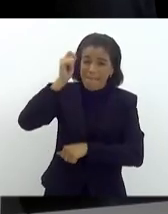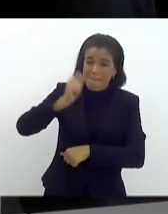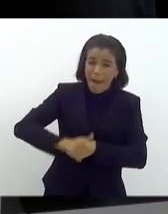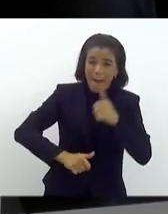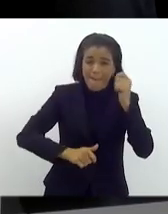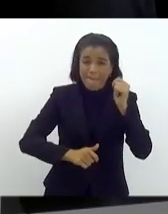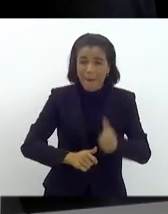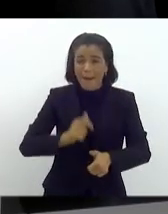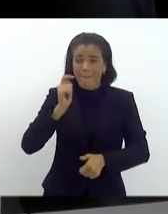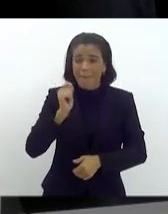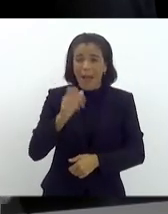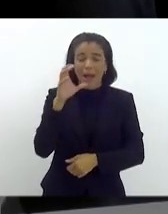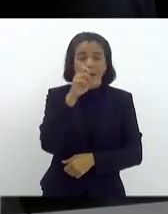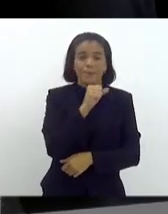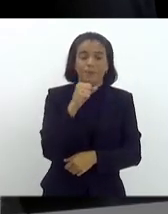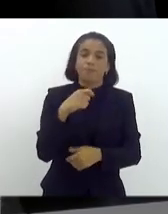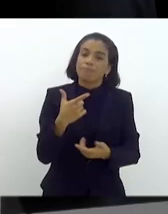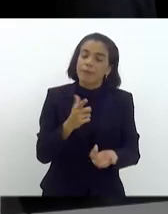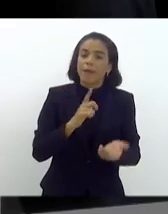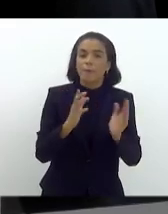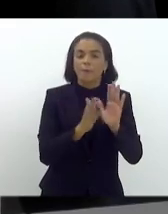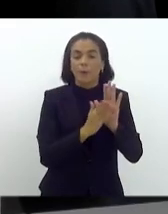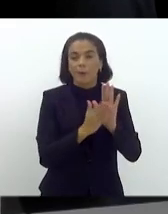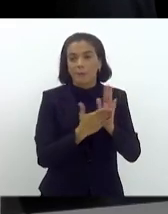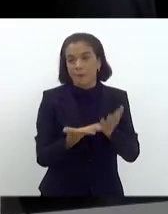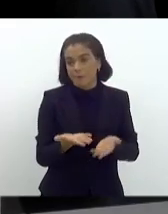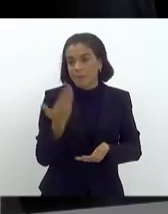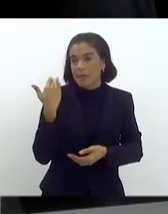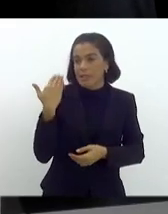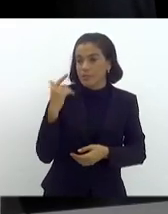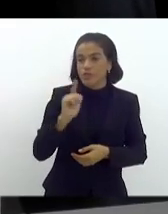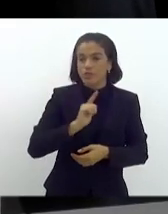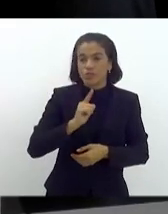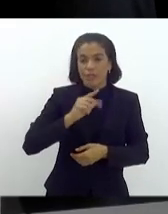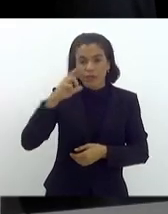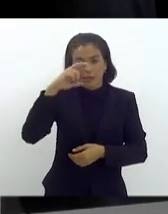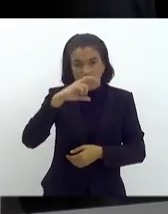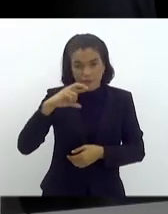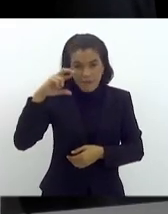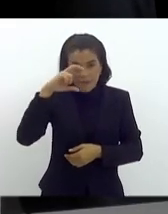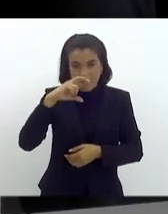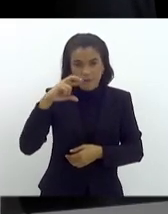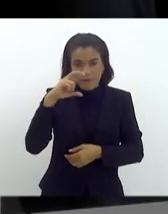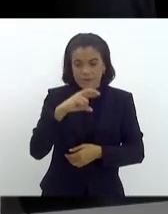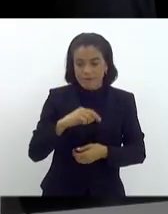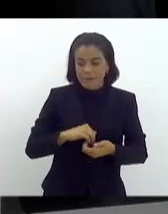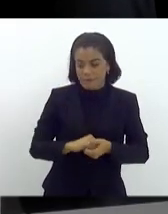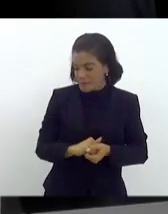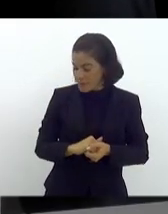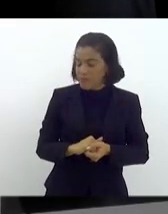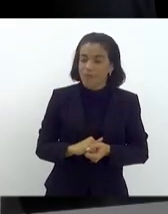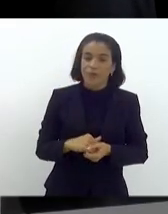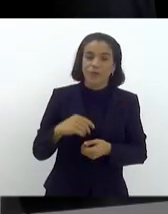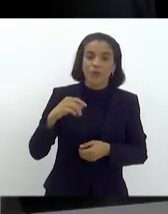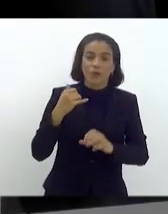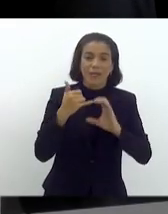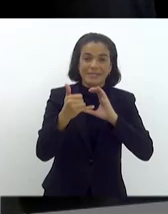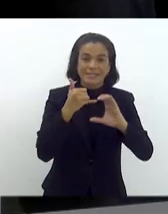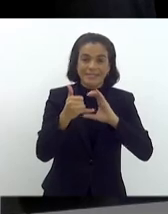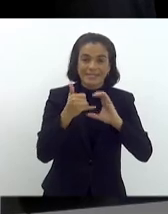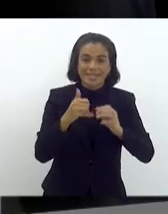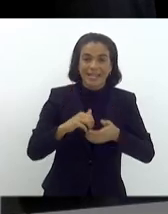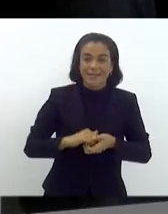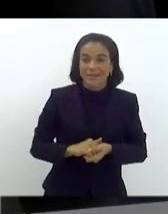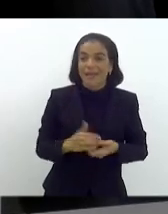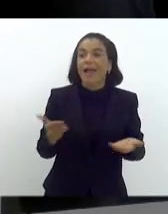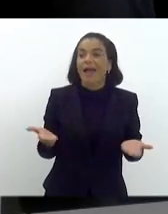E aí a gente tem um grande problema por exemplo a gente tinha muito Muitas investigações que utilizavam prova de conversações de WhatsApp e agora